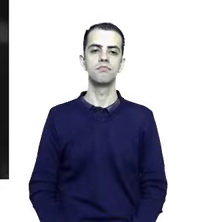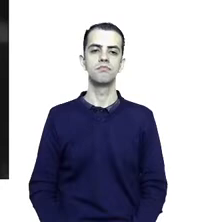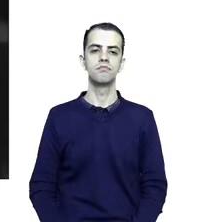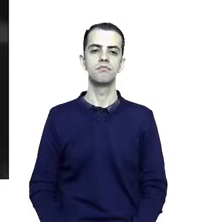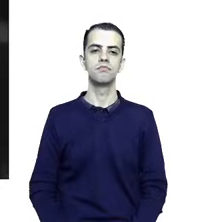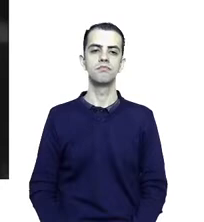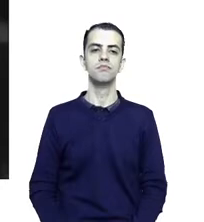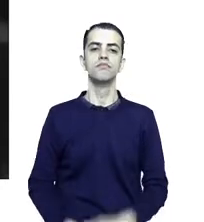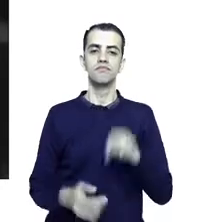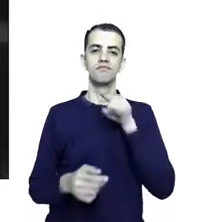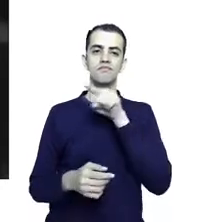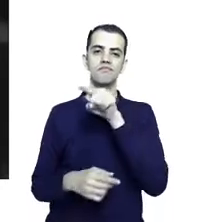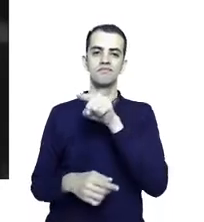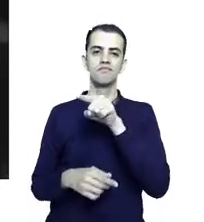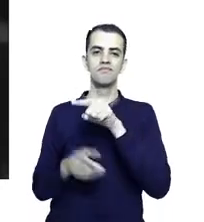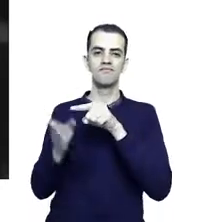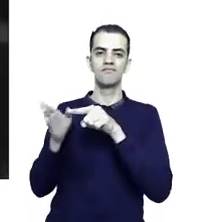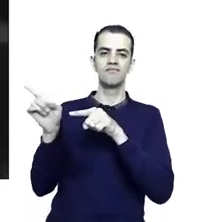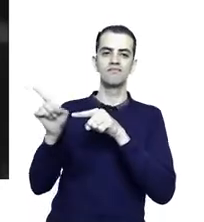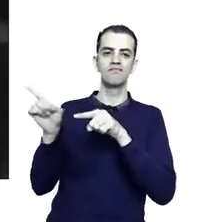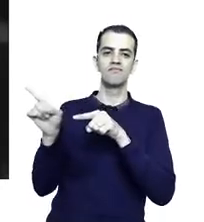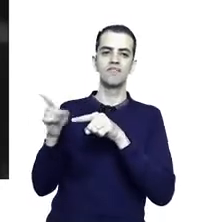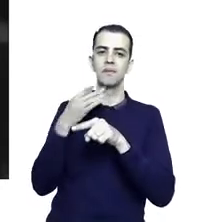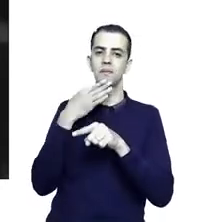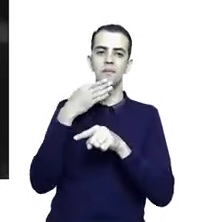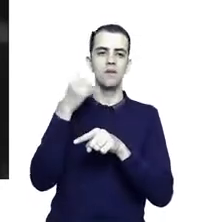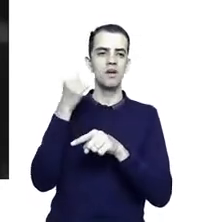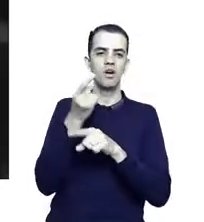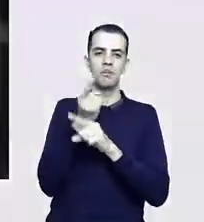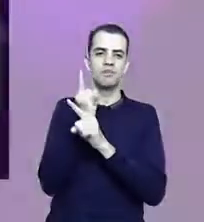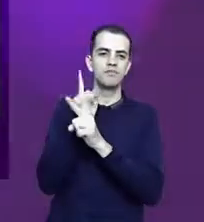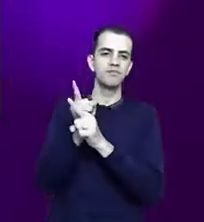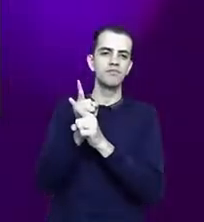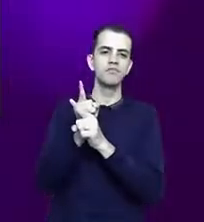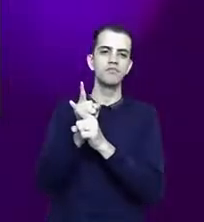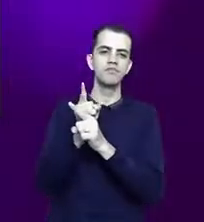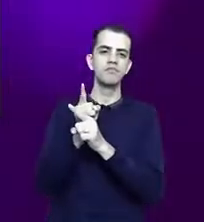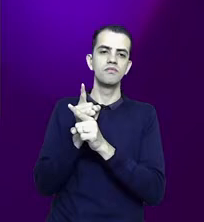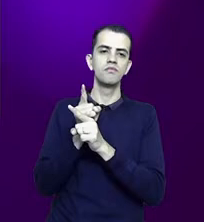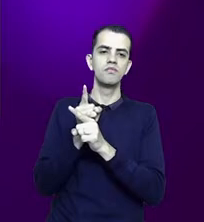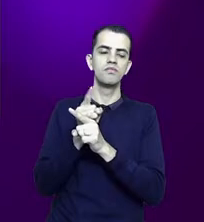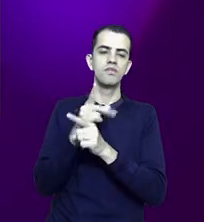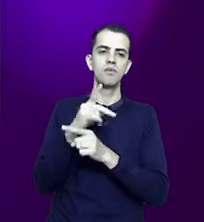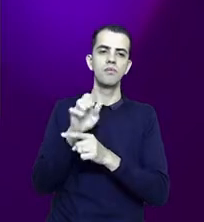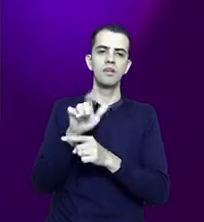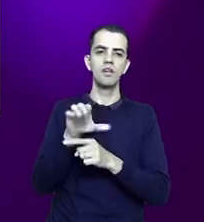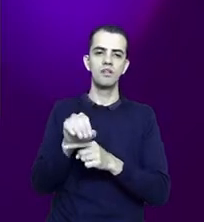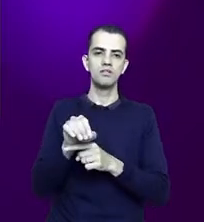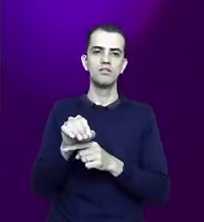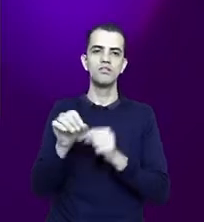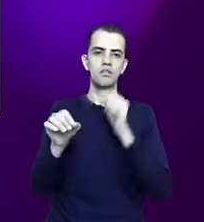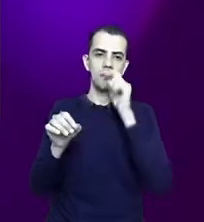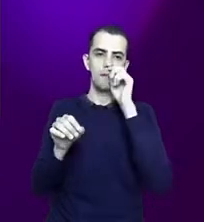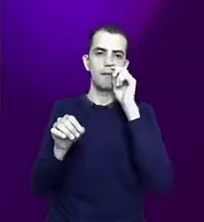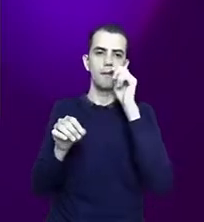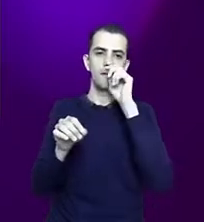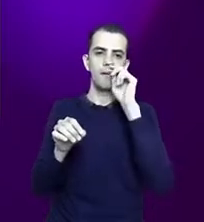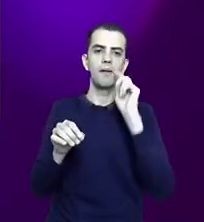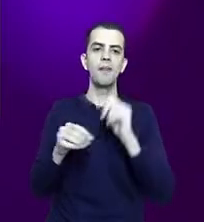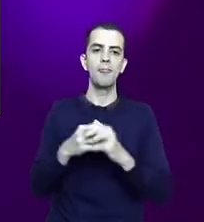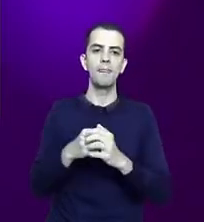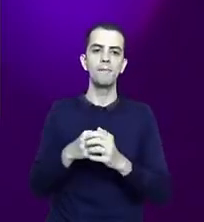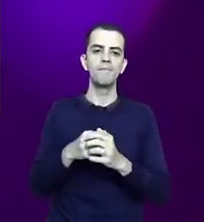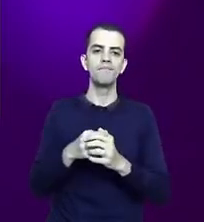Aqui talvez seja o corte melhor para a gente avaliar no plano sagital, né? Então, note que realmente é